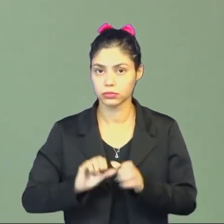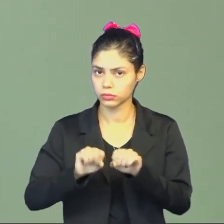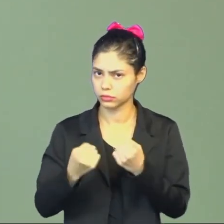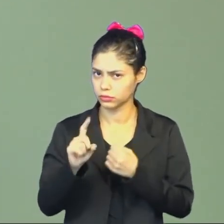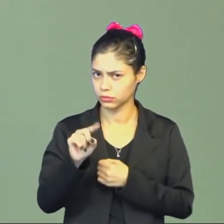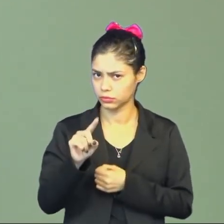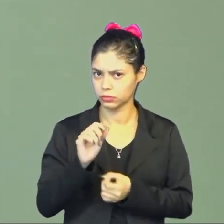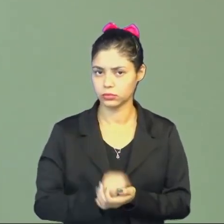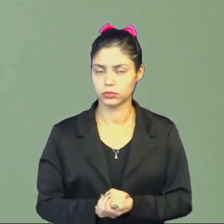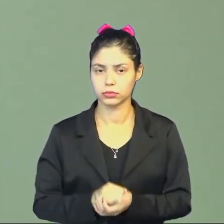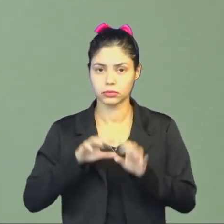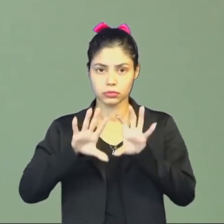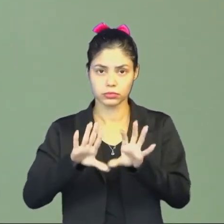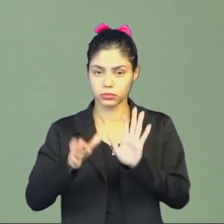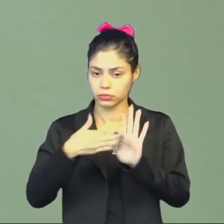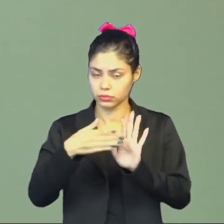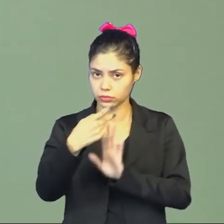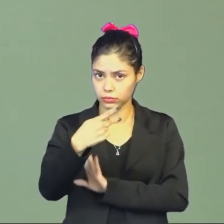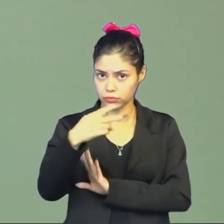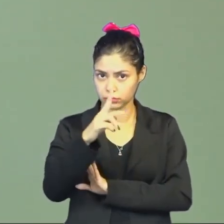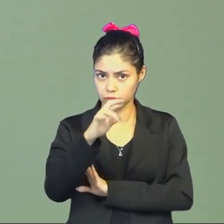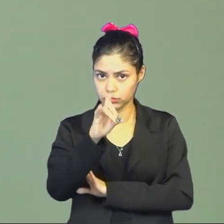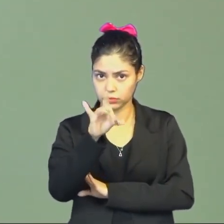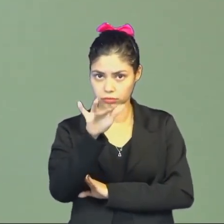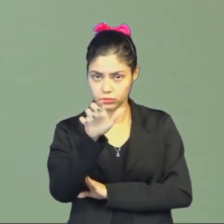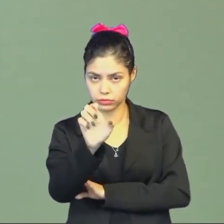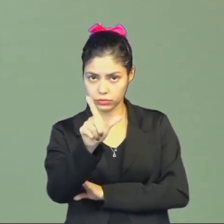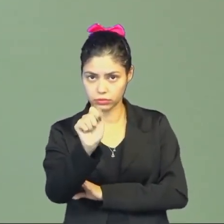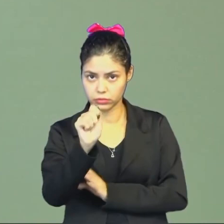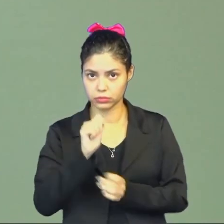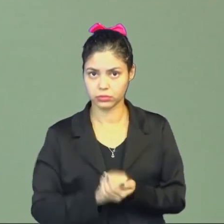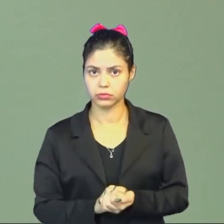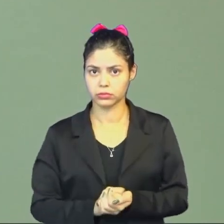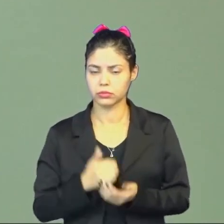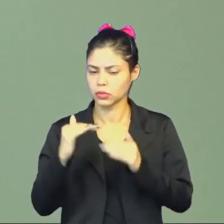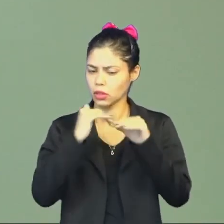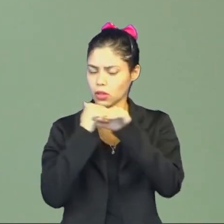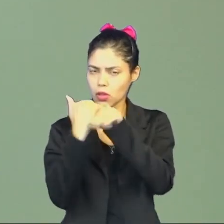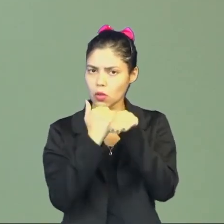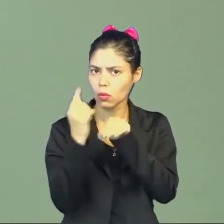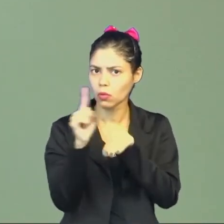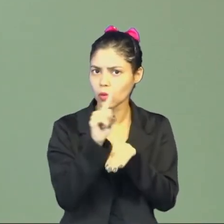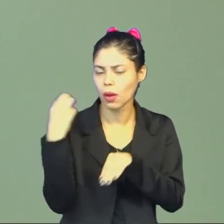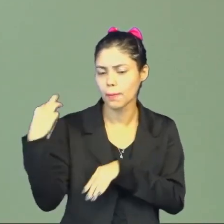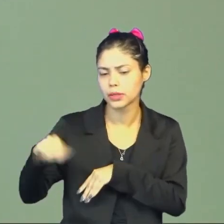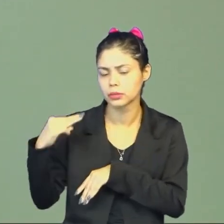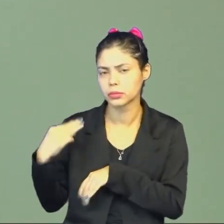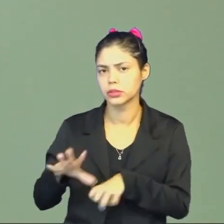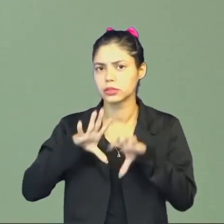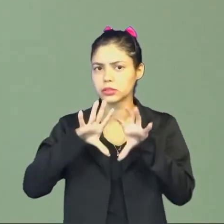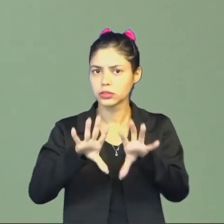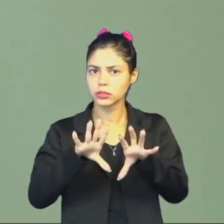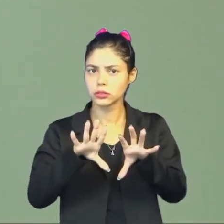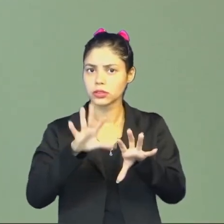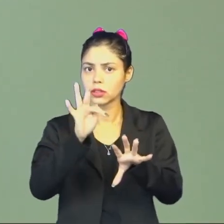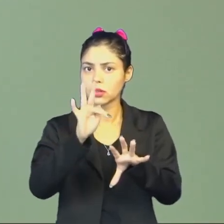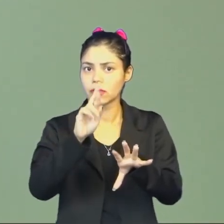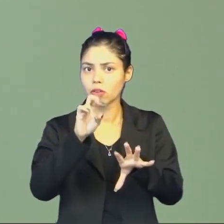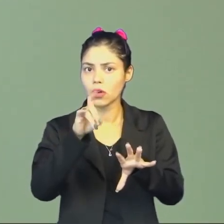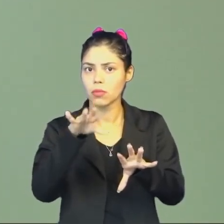quebra, né? Então, a proporcionalidade, ela não vai ser igual. A matemática aí, ela não é